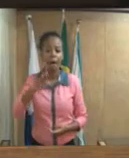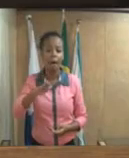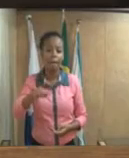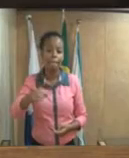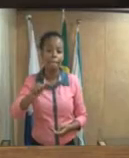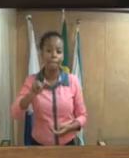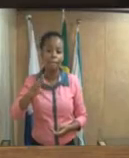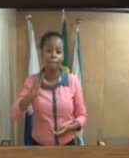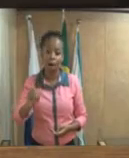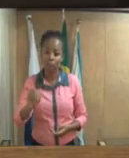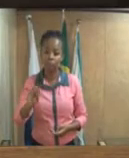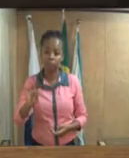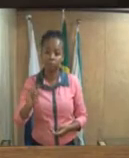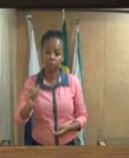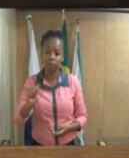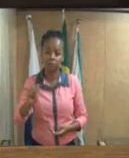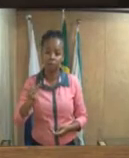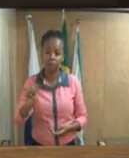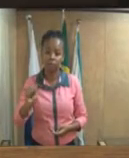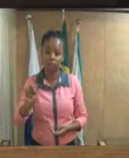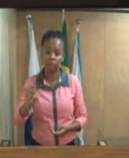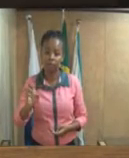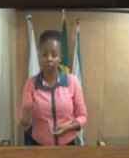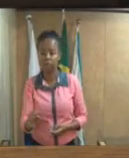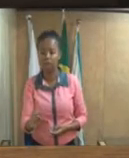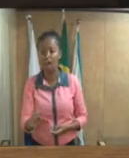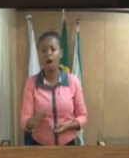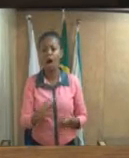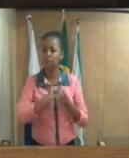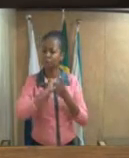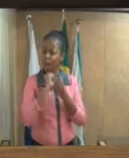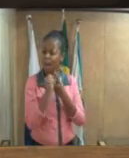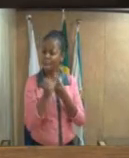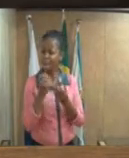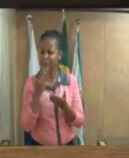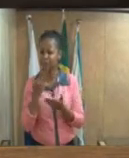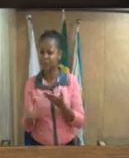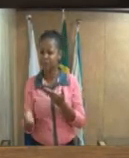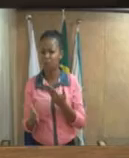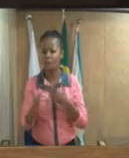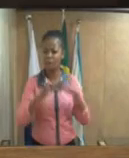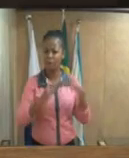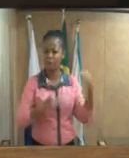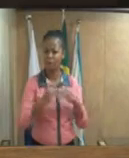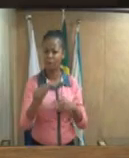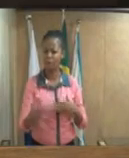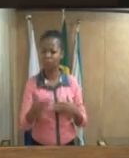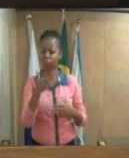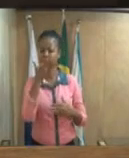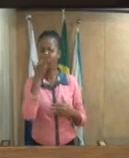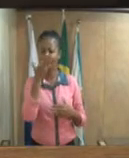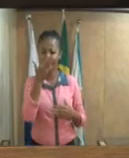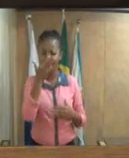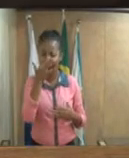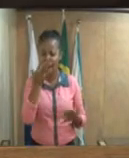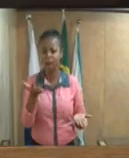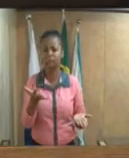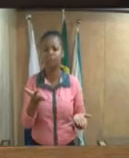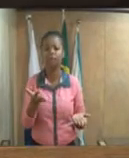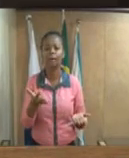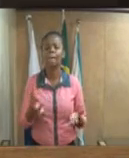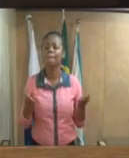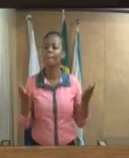sociedade teria perdido um belo profissional, competente, corajoso, defensor da